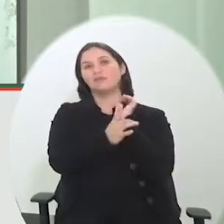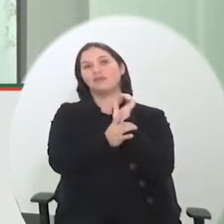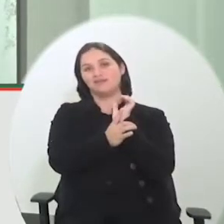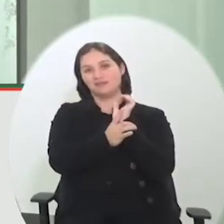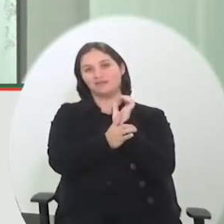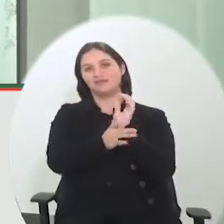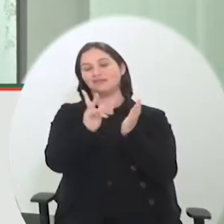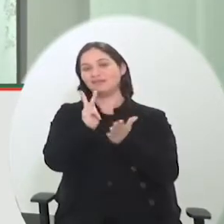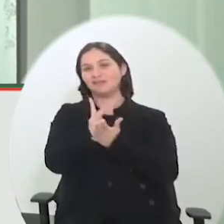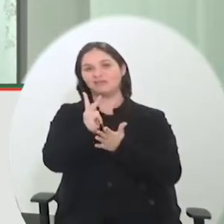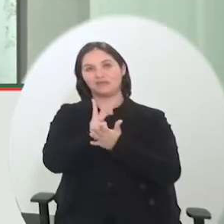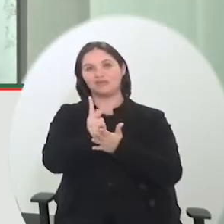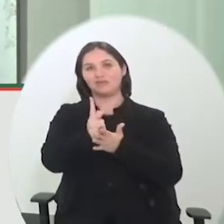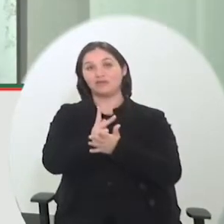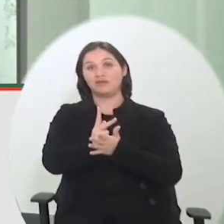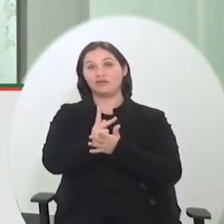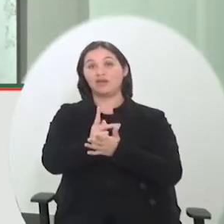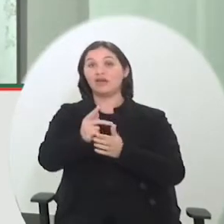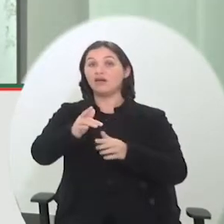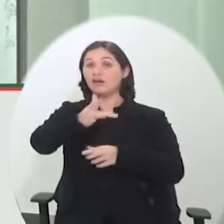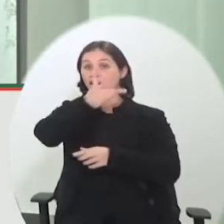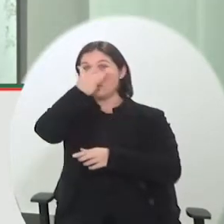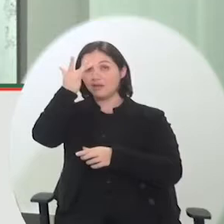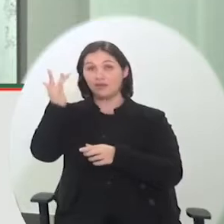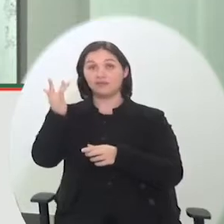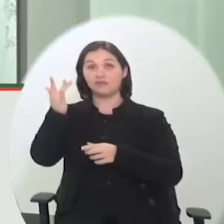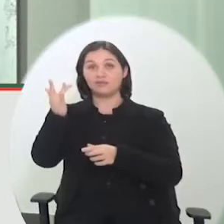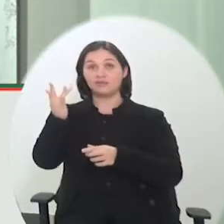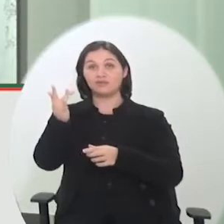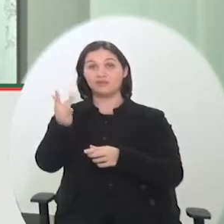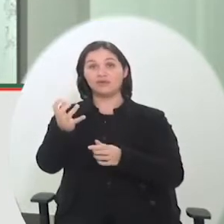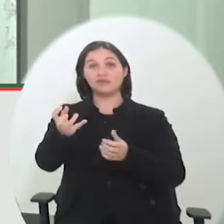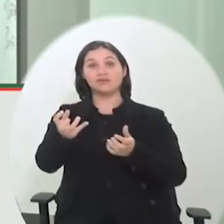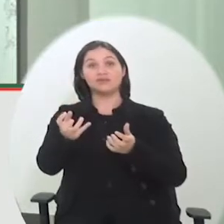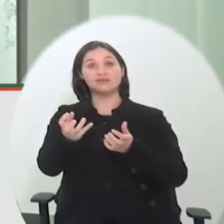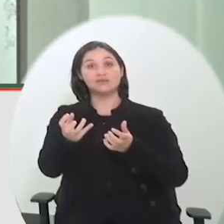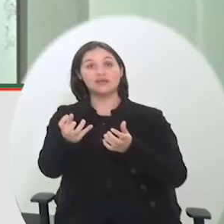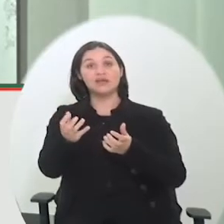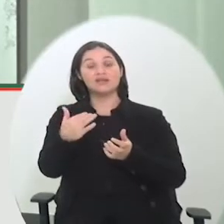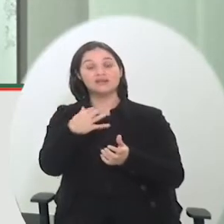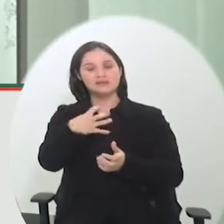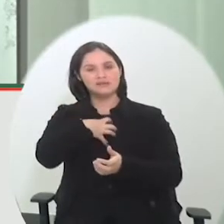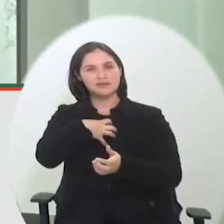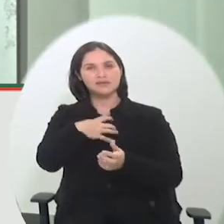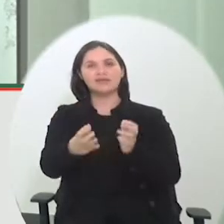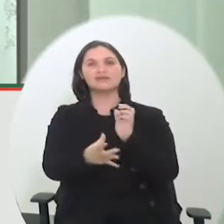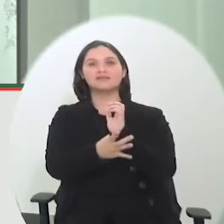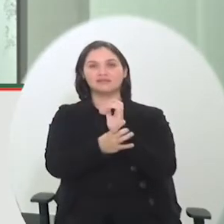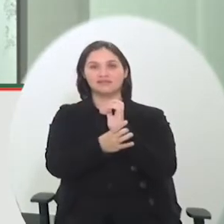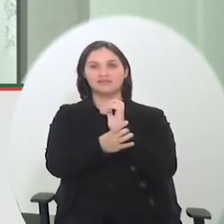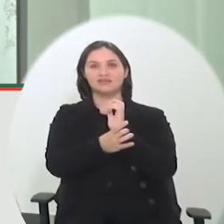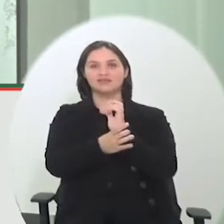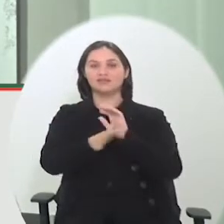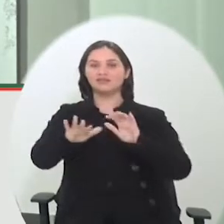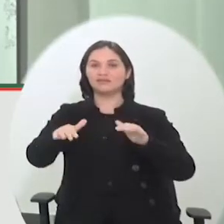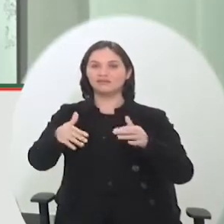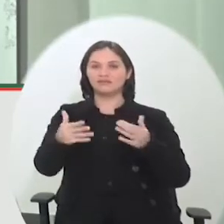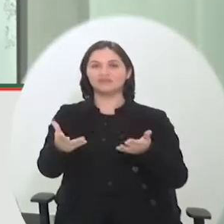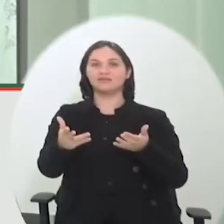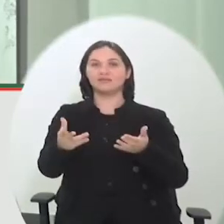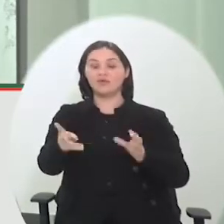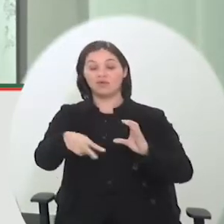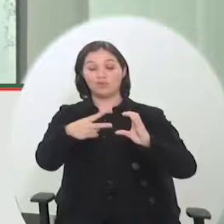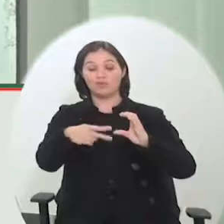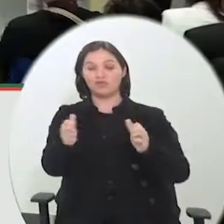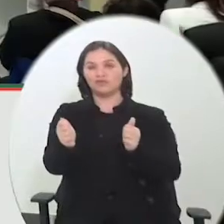econômico para cá também, porque as pessoas só vêm investir aqui se tem segurança, senão eles não vêm. Então, parabéns, continue assim e também conte sempre com a Câmara de Vereadores. Um